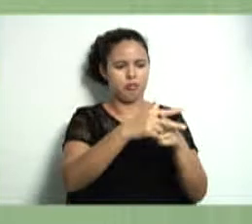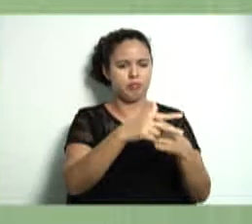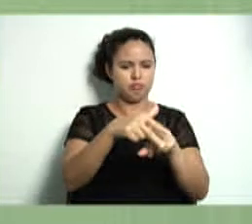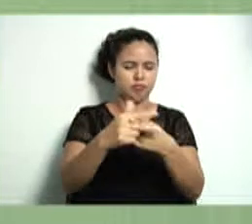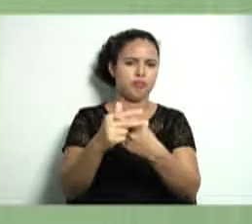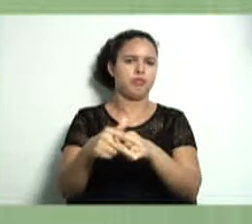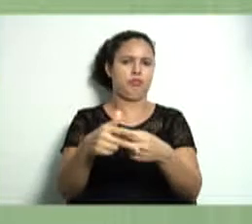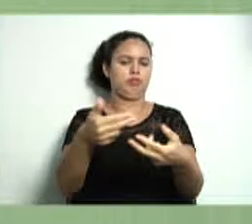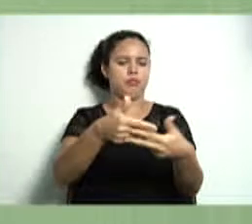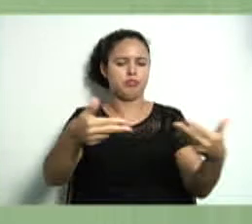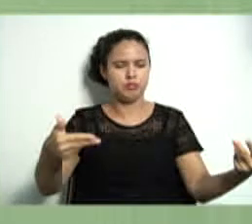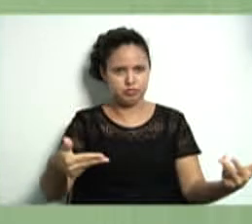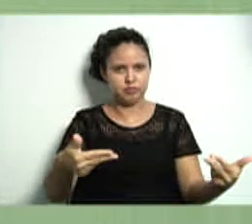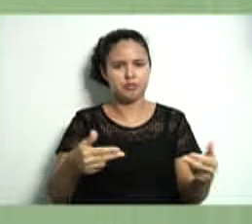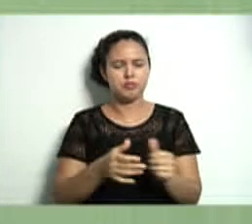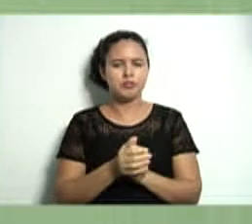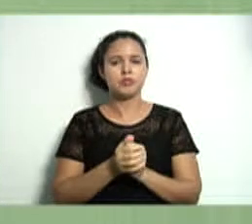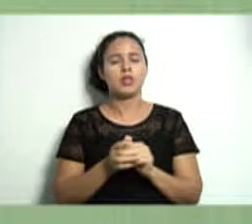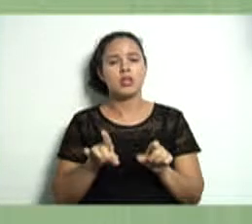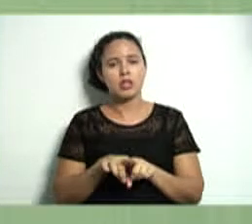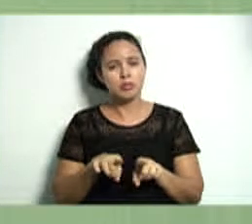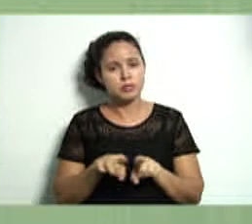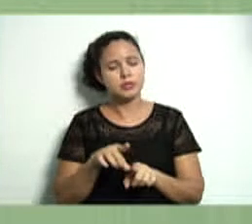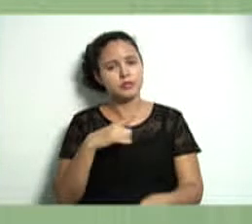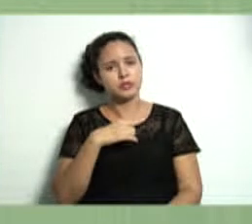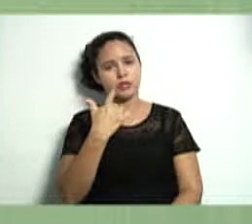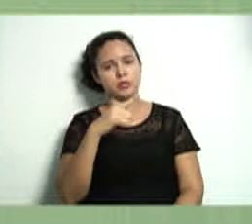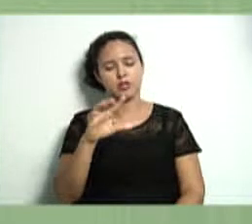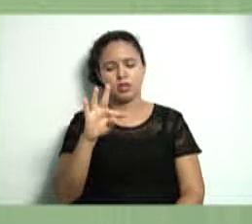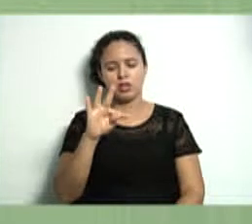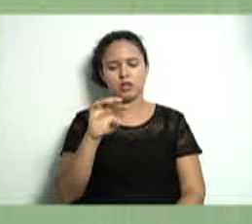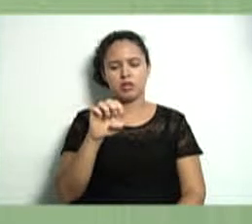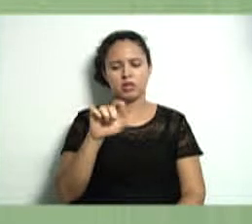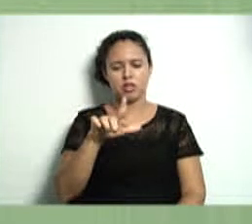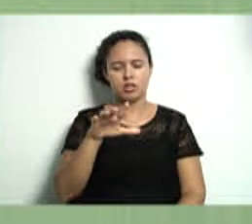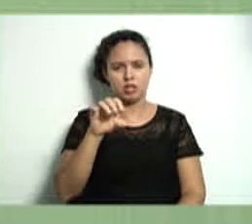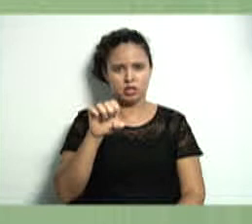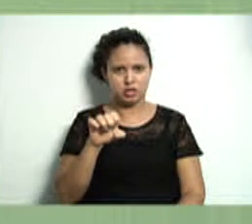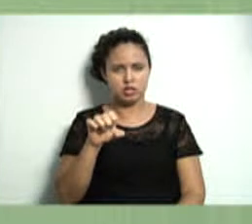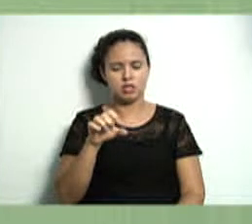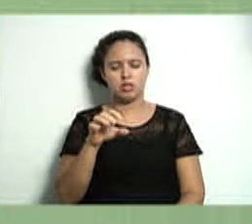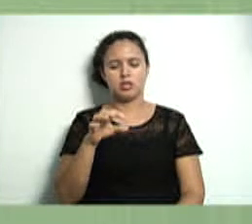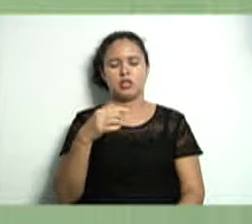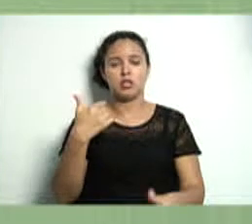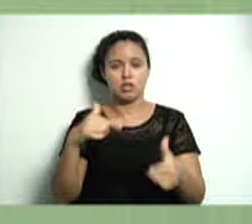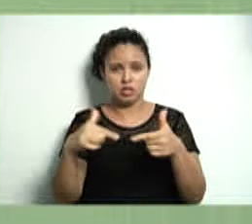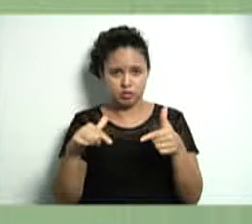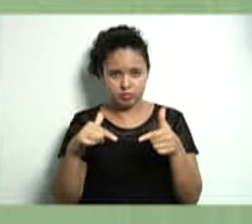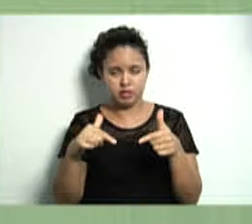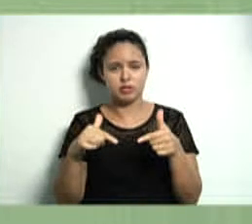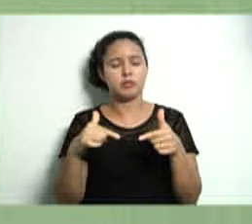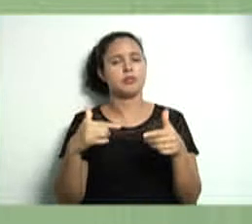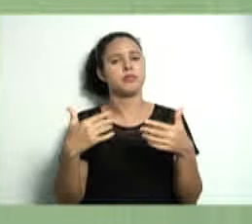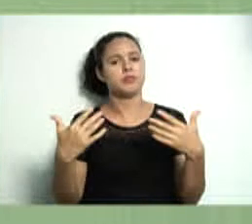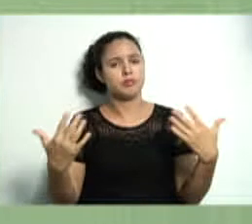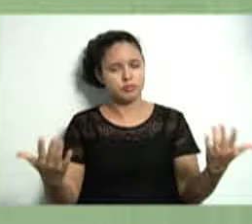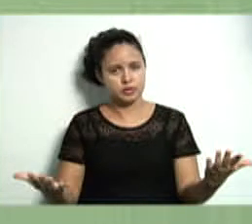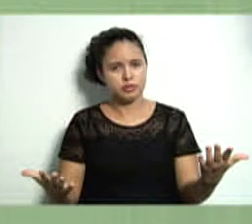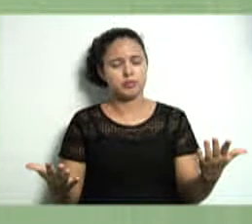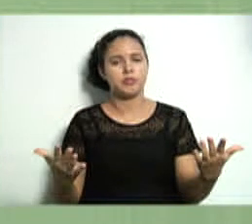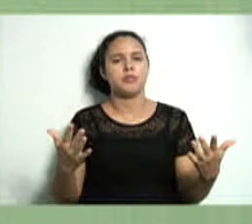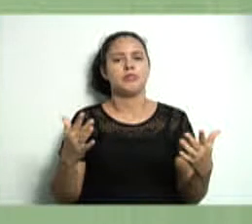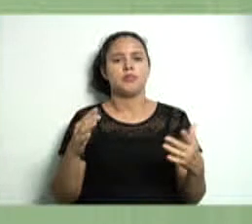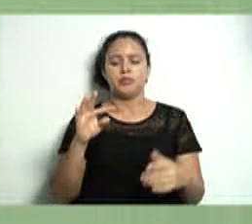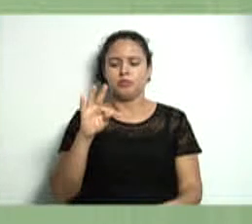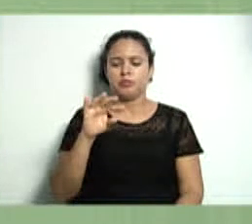trabalho é o teletrabalho. Enquanto que a automação pode desprezar a necessidade do homem,